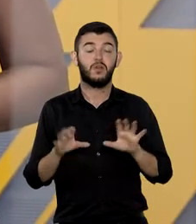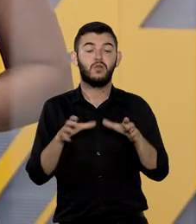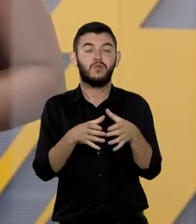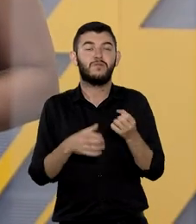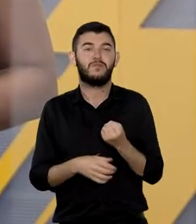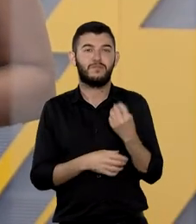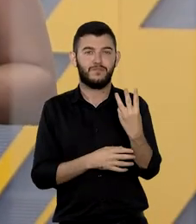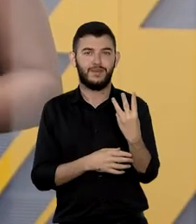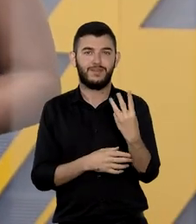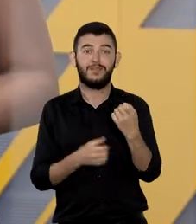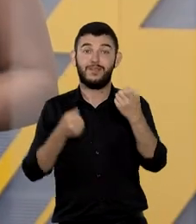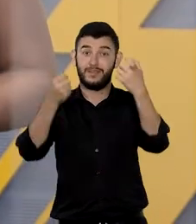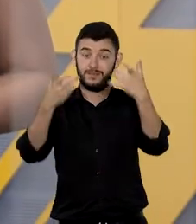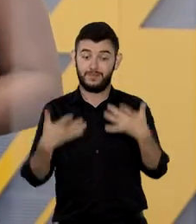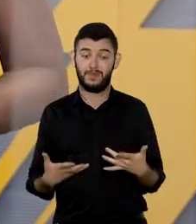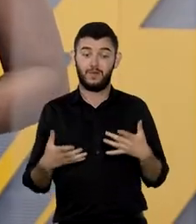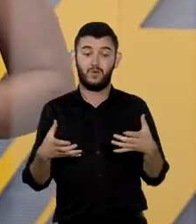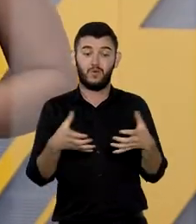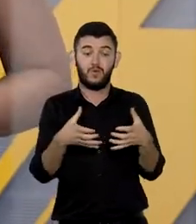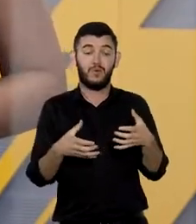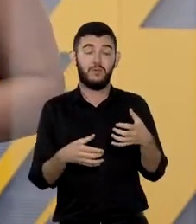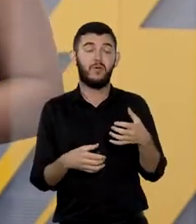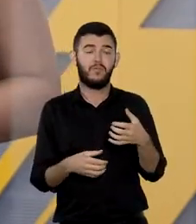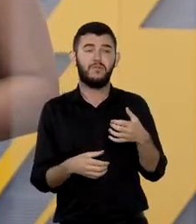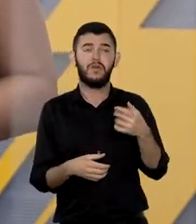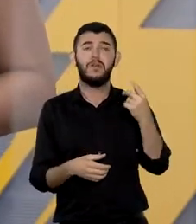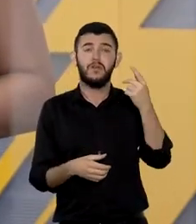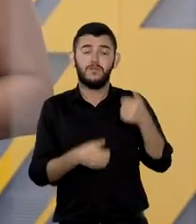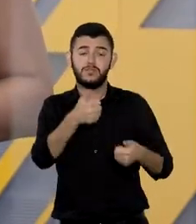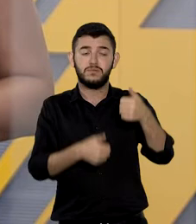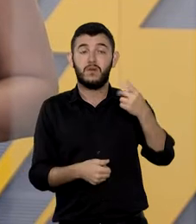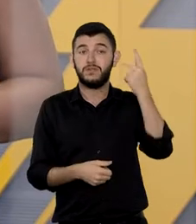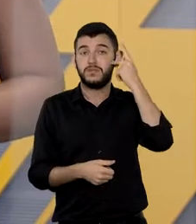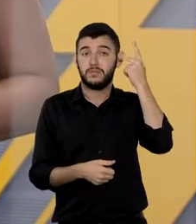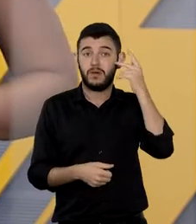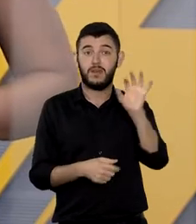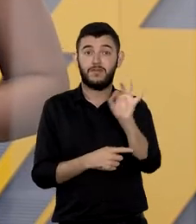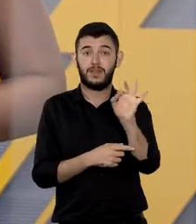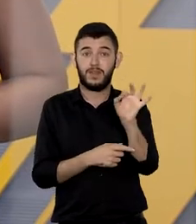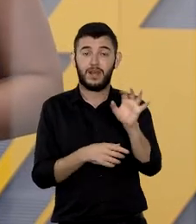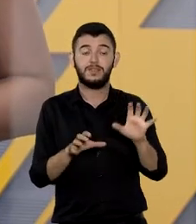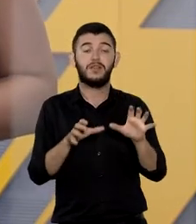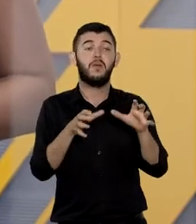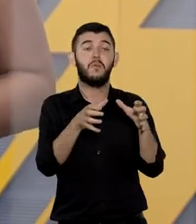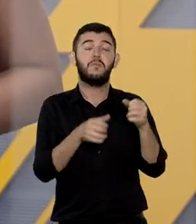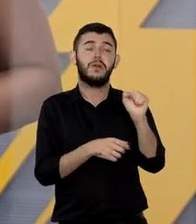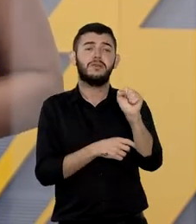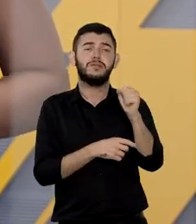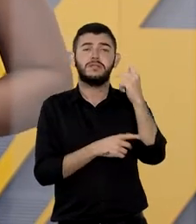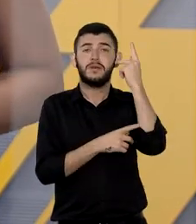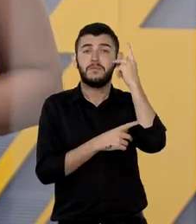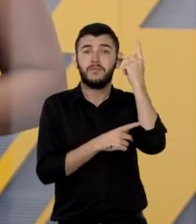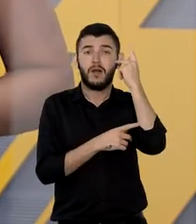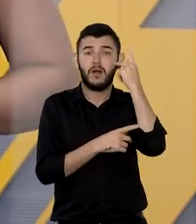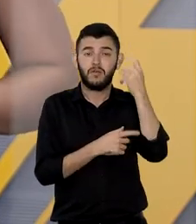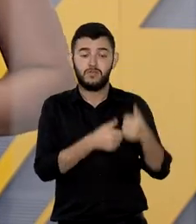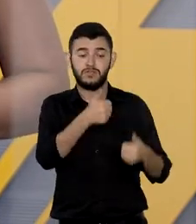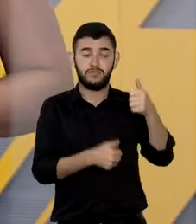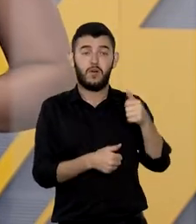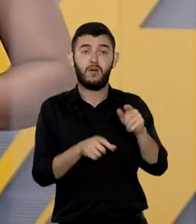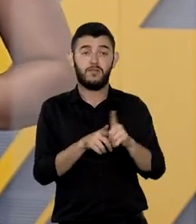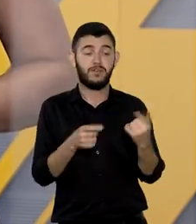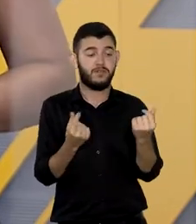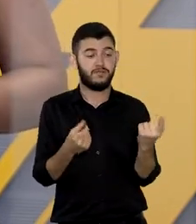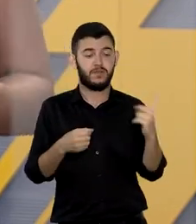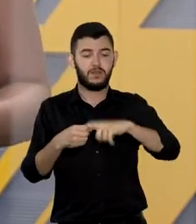E a terceira turma determinou que o São Paulo Futebol Clube e a Federação Paulista de Futebol deverão indenizar